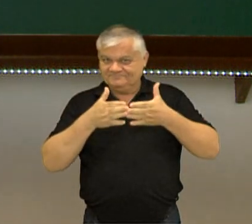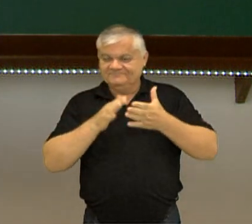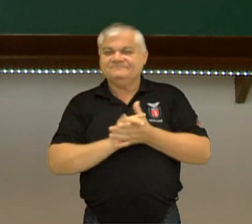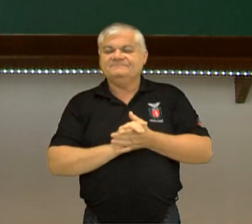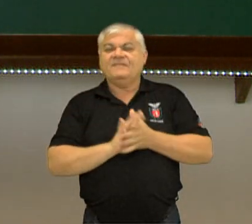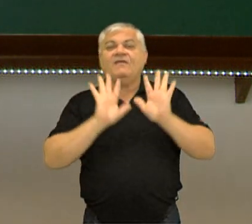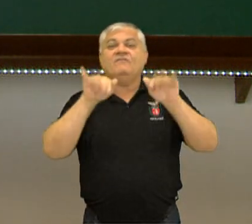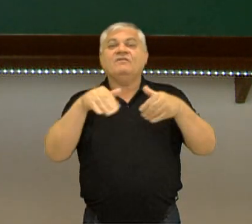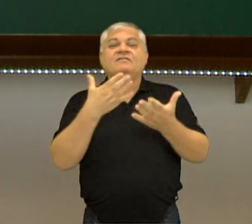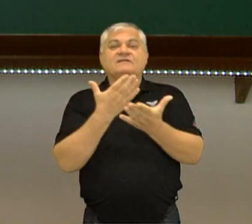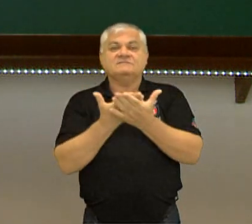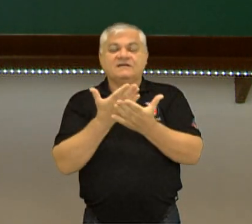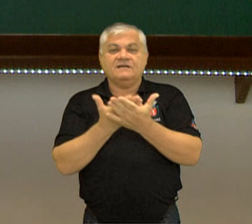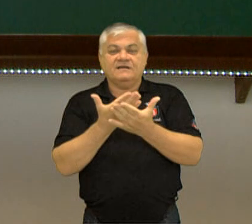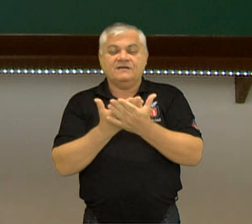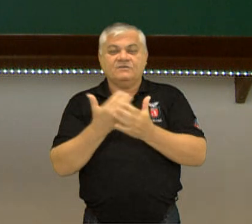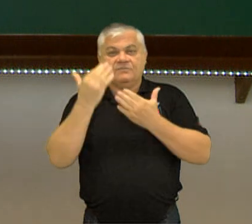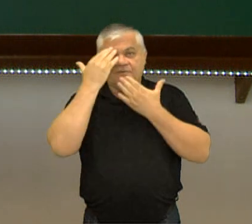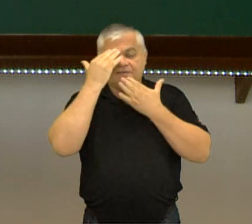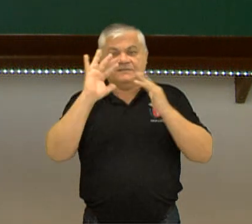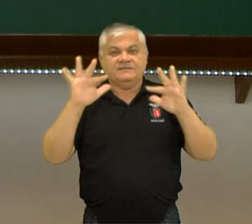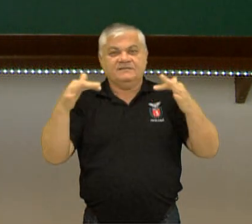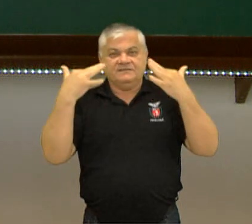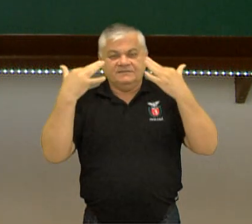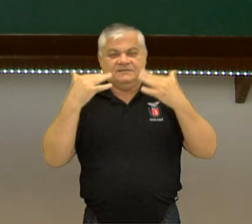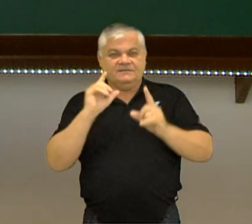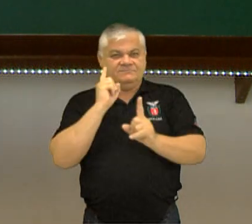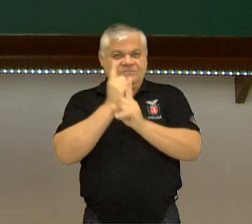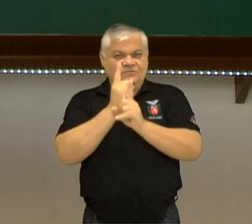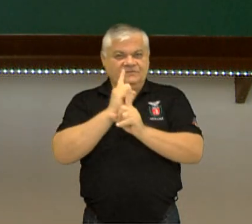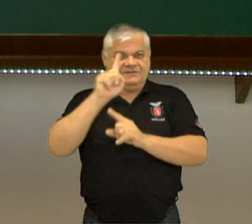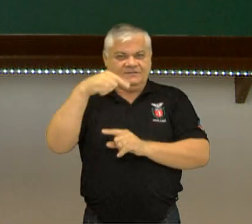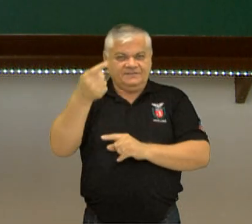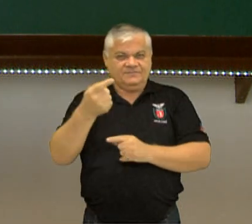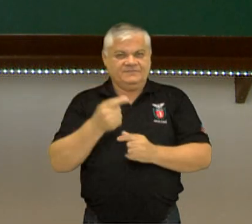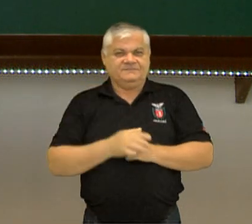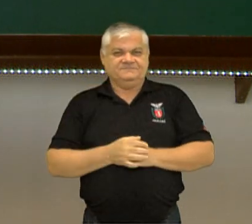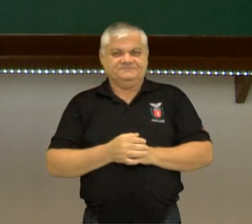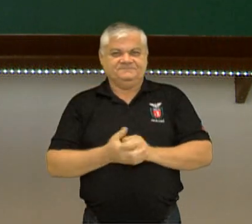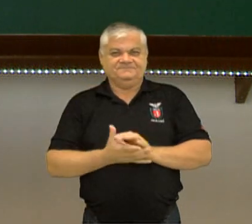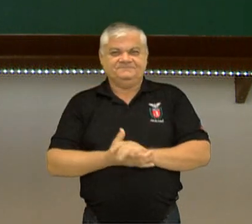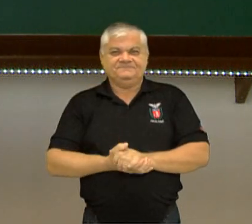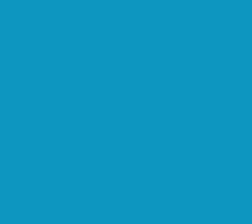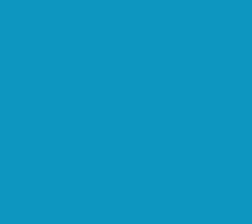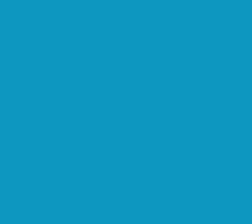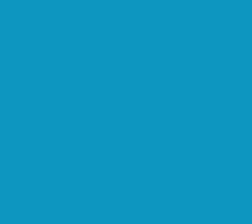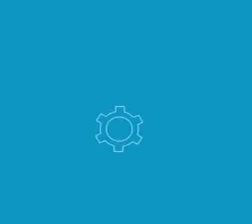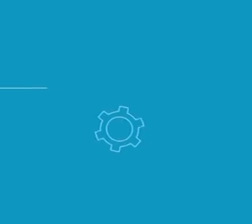encerramos essa aula, né? Obrigado pela atenção e até uma próxima oportunidade.